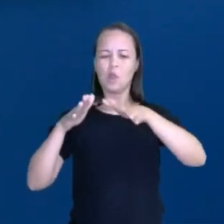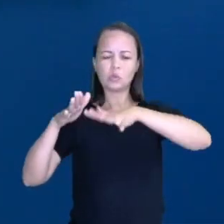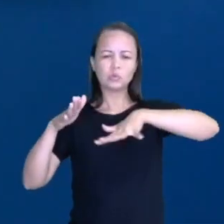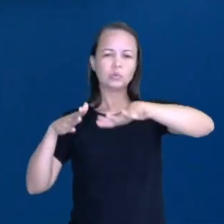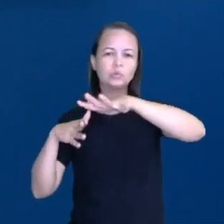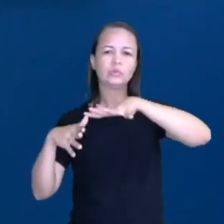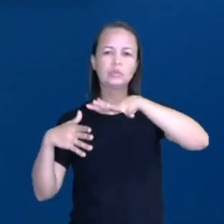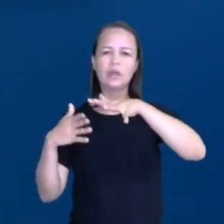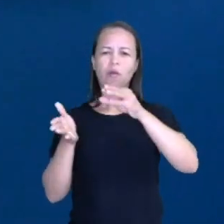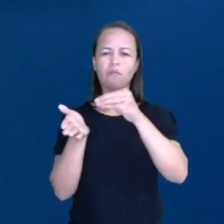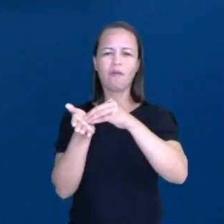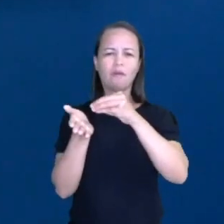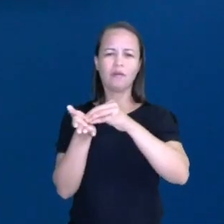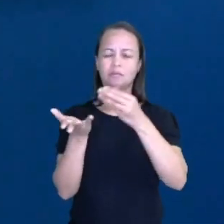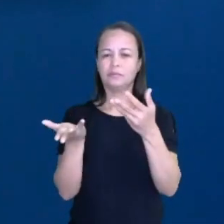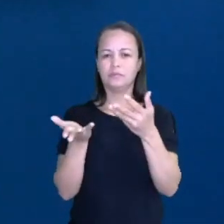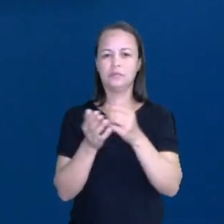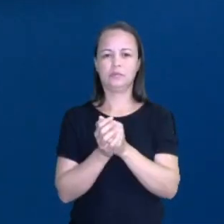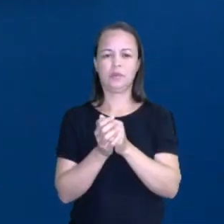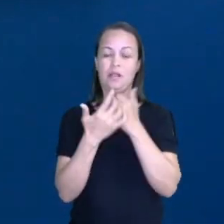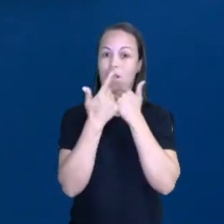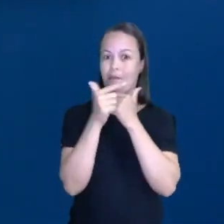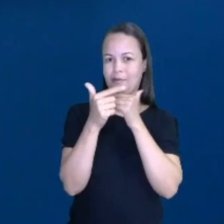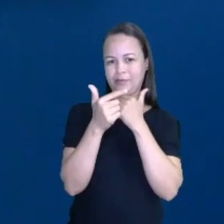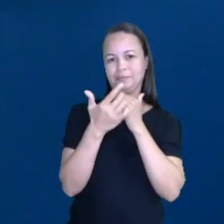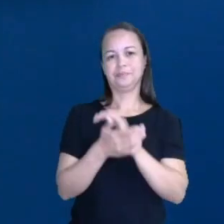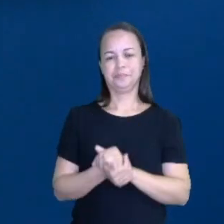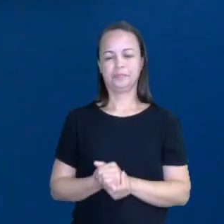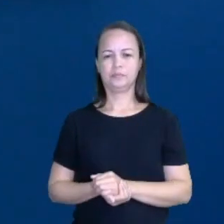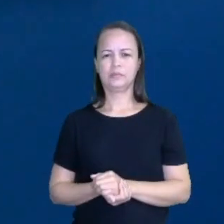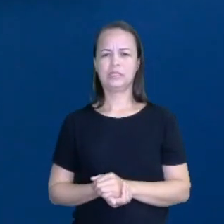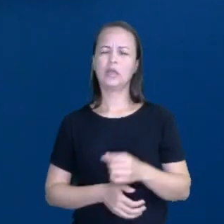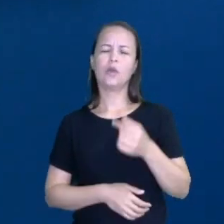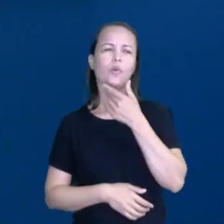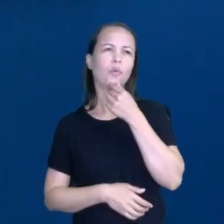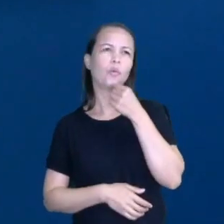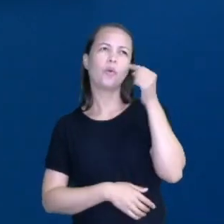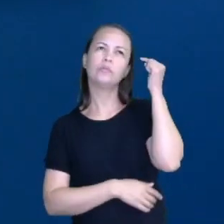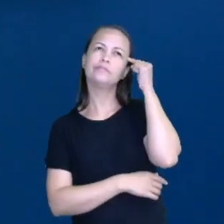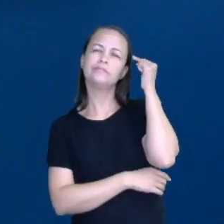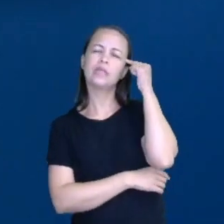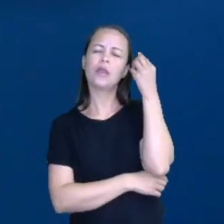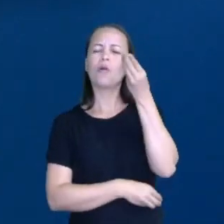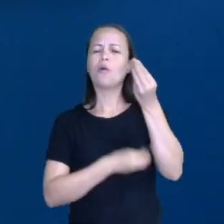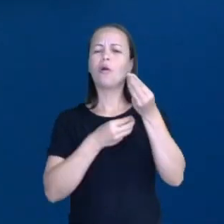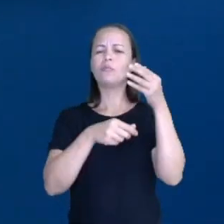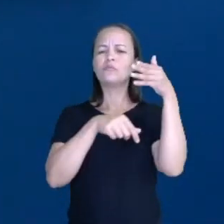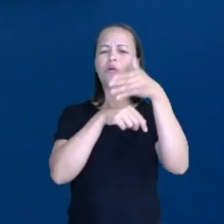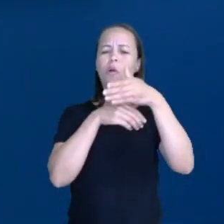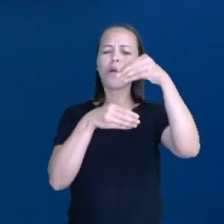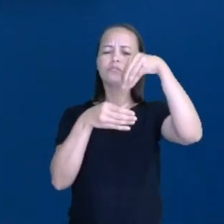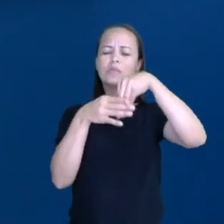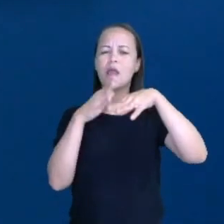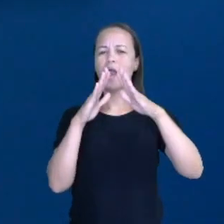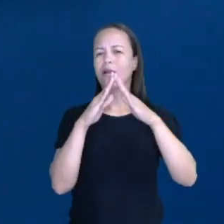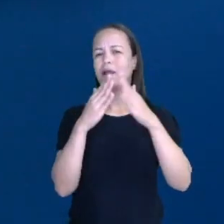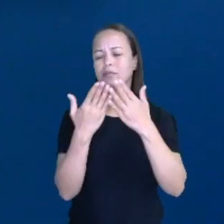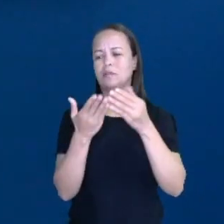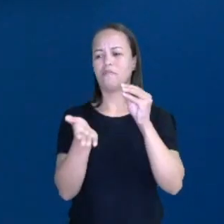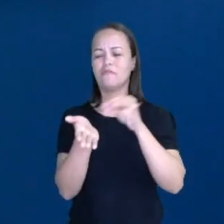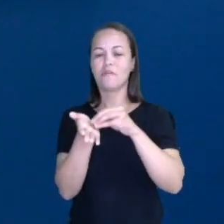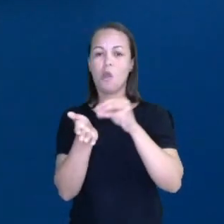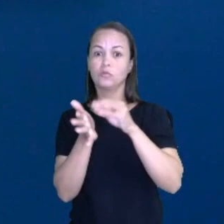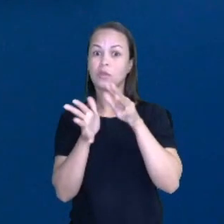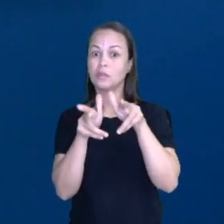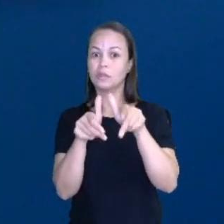chão. Ela é bem engraçada realmente. Ele chega a estar ali, ó, pensando como é que ele vai morar nessa casa, que tá faltando tudo,